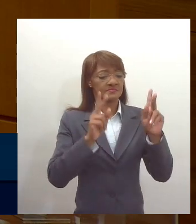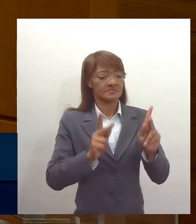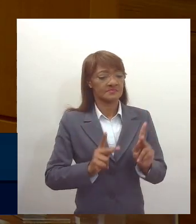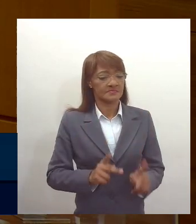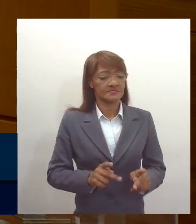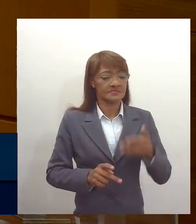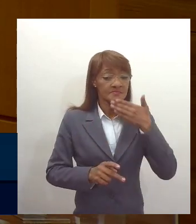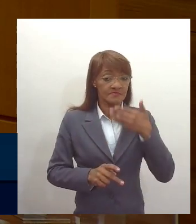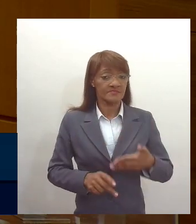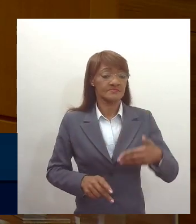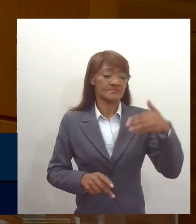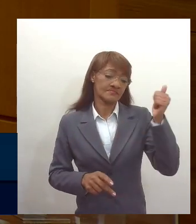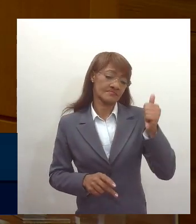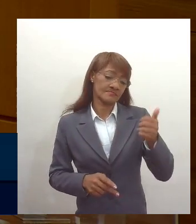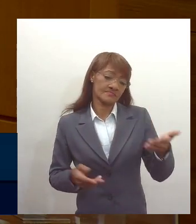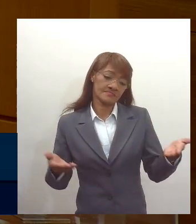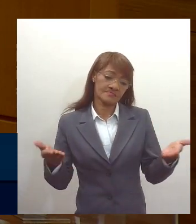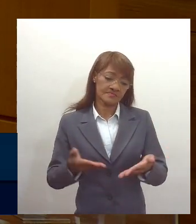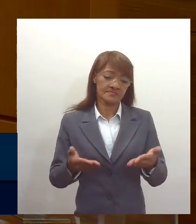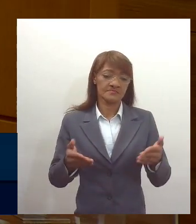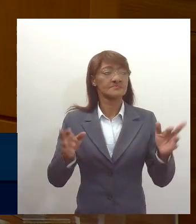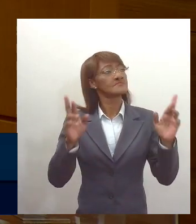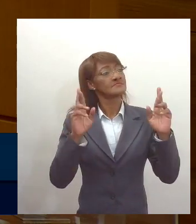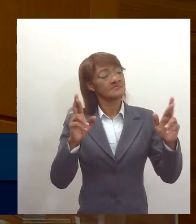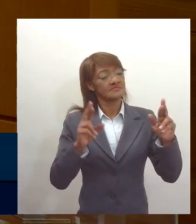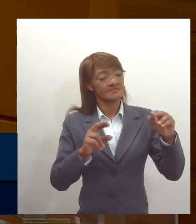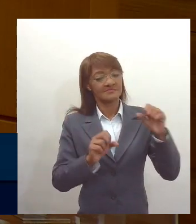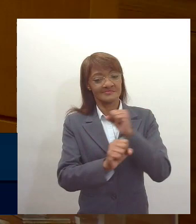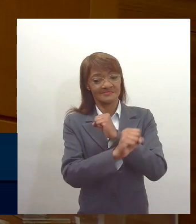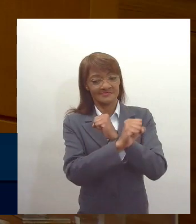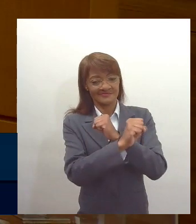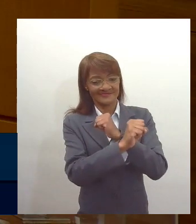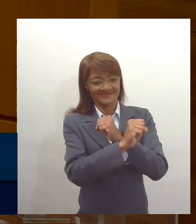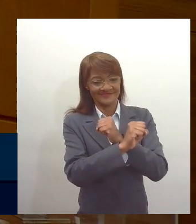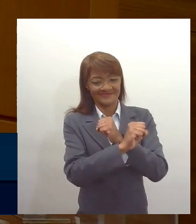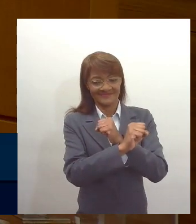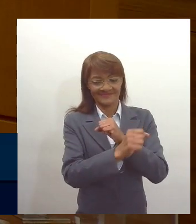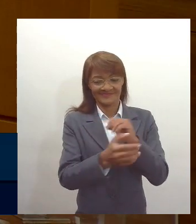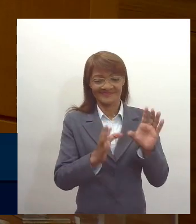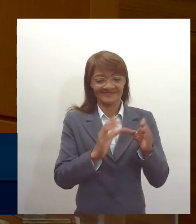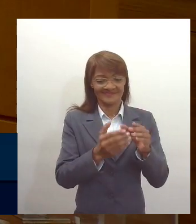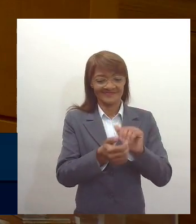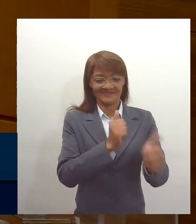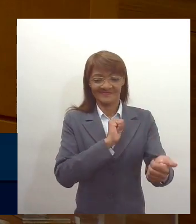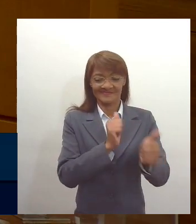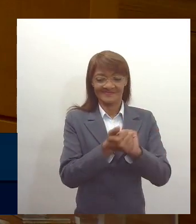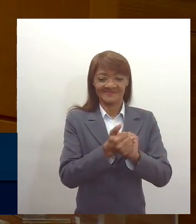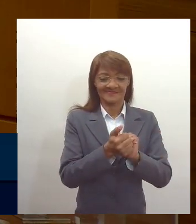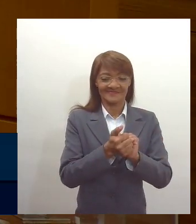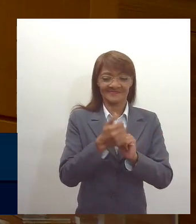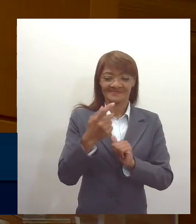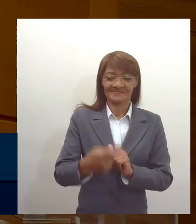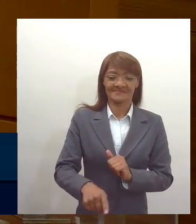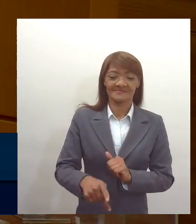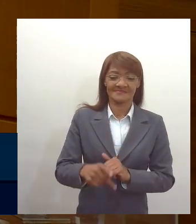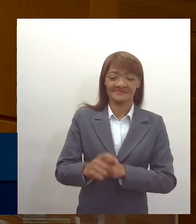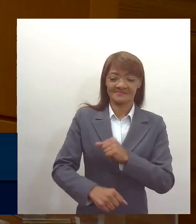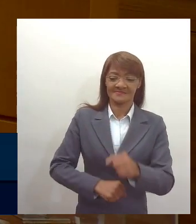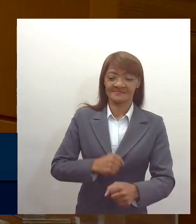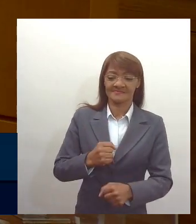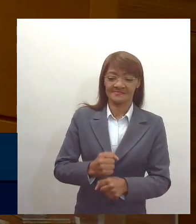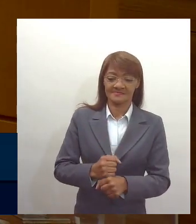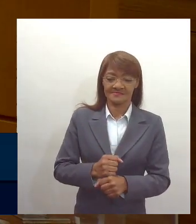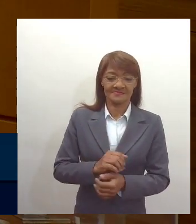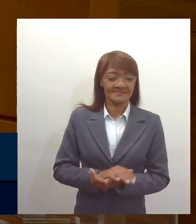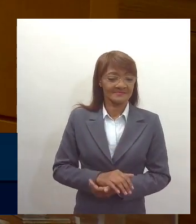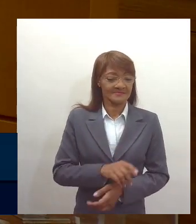pelo Sergipe, que ganhe o Sergipe, né, o campeonato sergipano desse ano. Sei que aqui tem torcedores do Confiança,